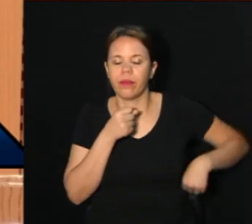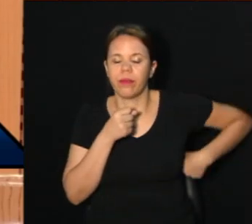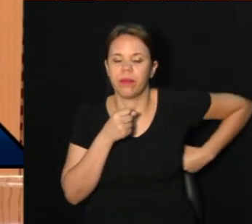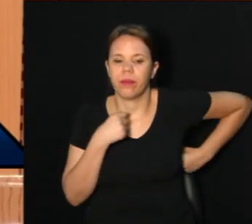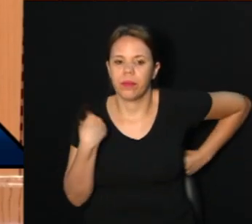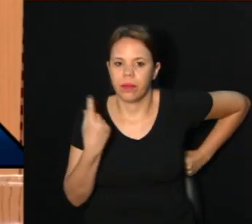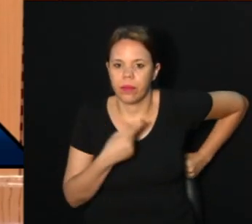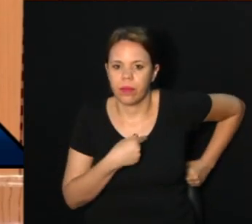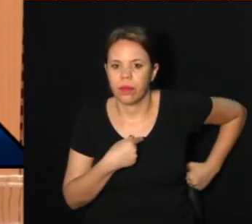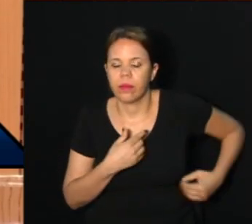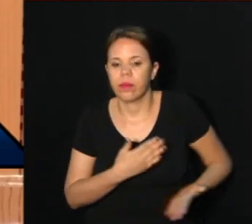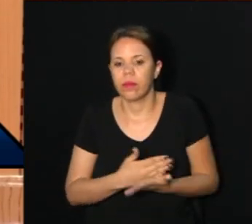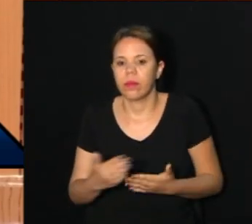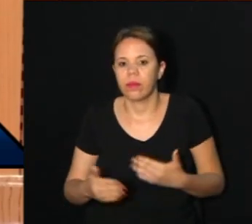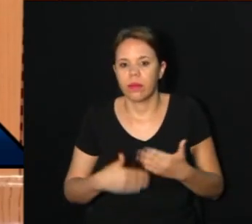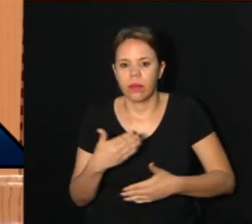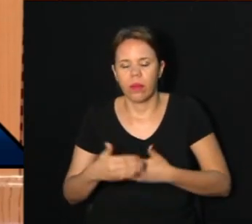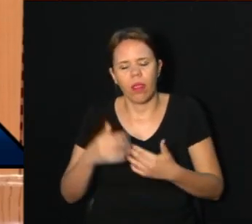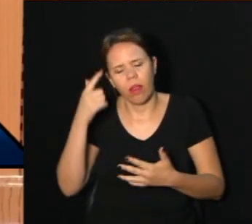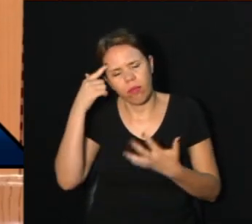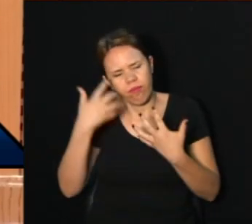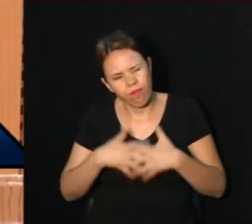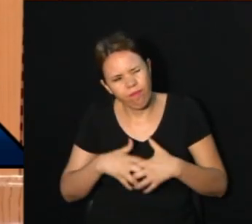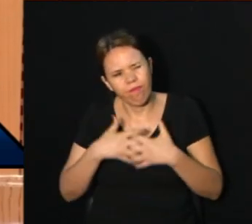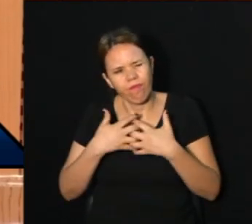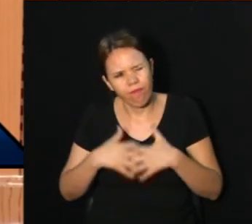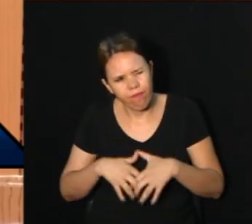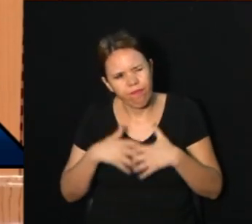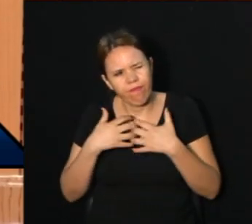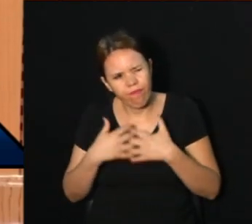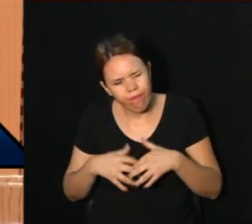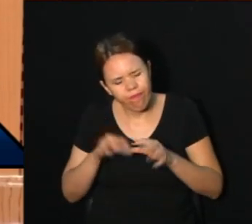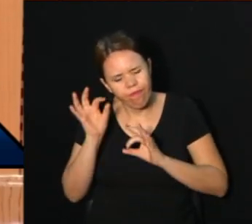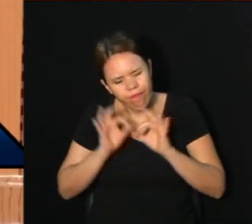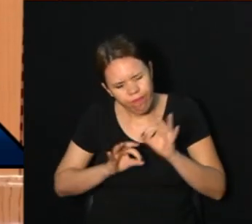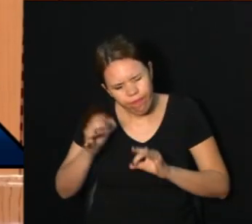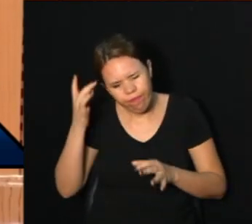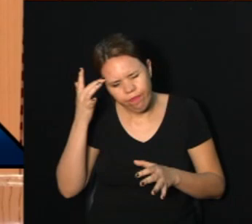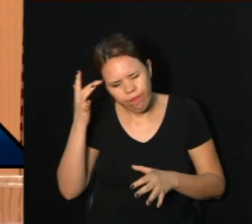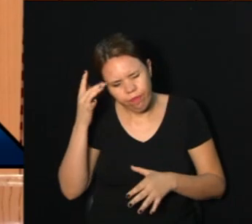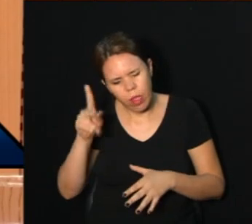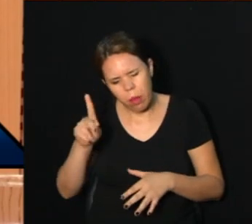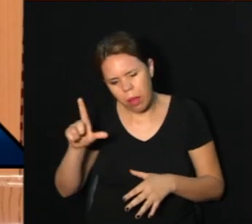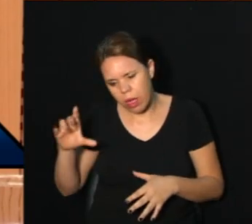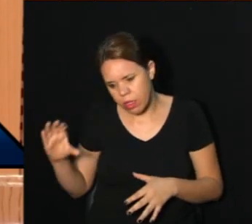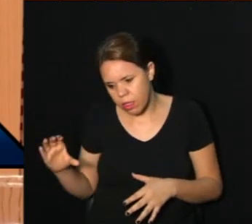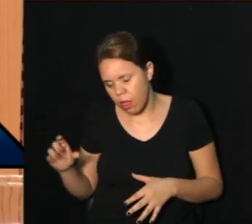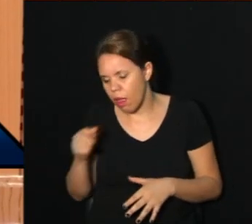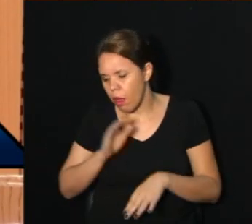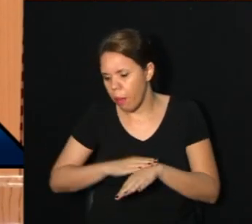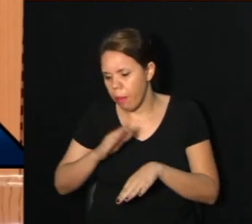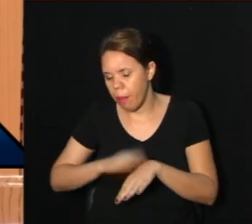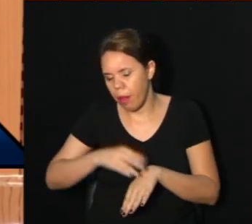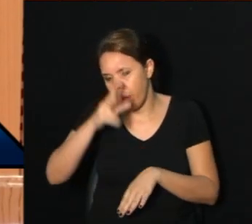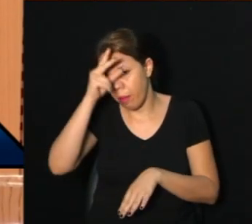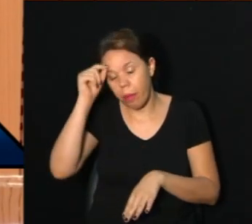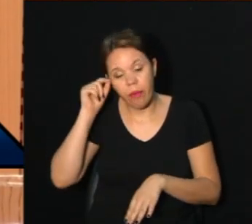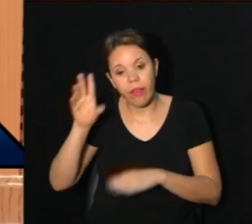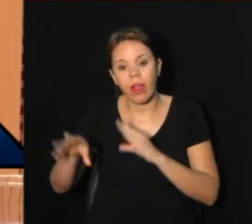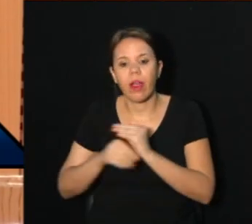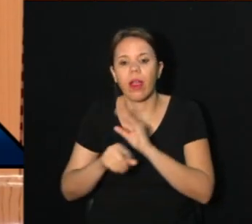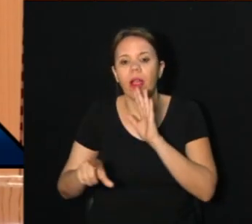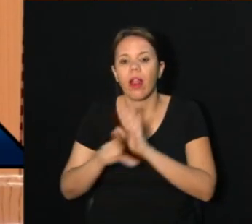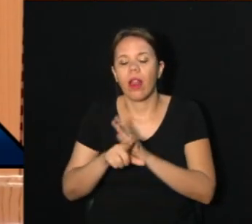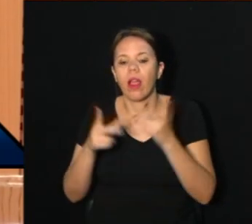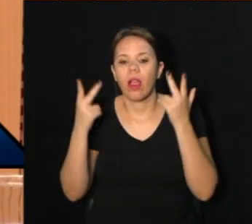Nós iniciamos agora um processo de reflexão, de maturamento desse PLC, de autoria do prefeito municipal, que institui a Lei Orgânica